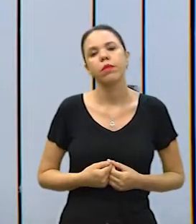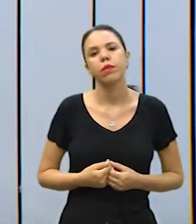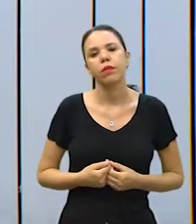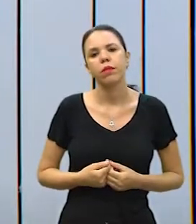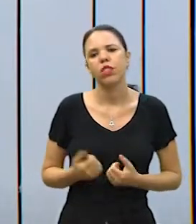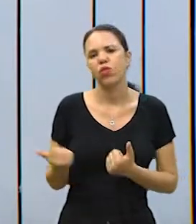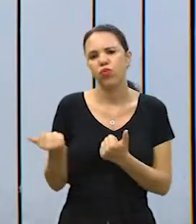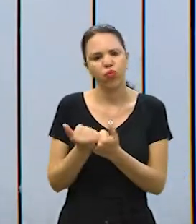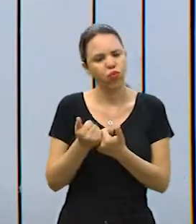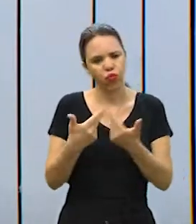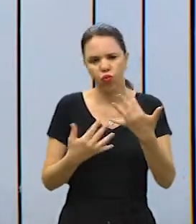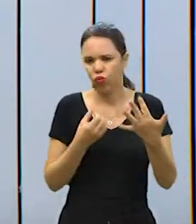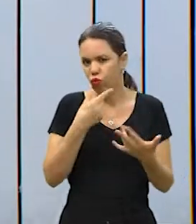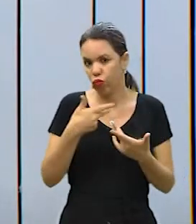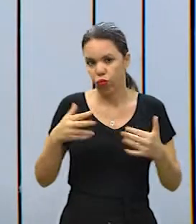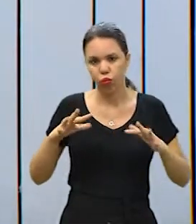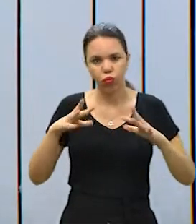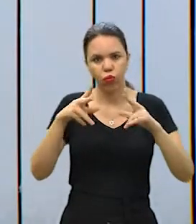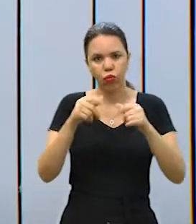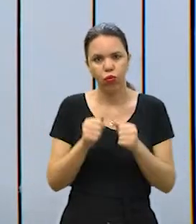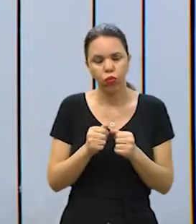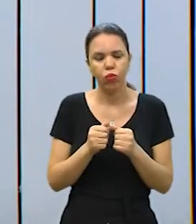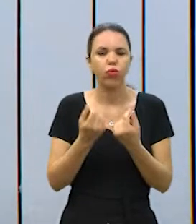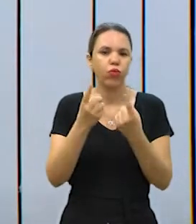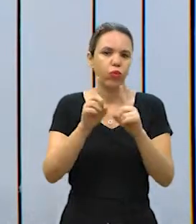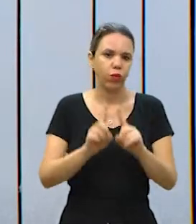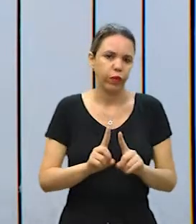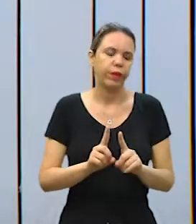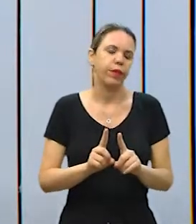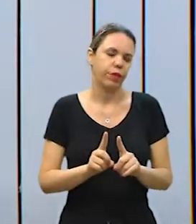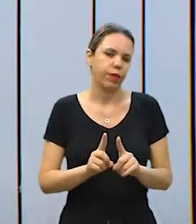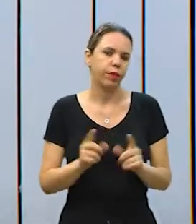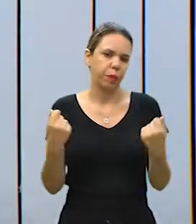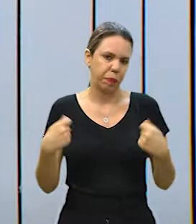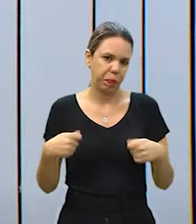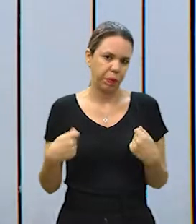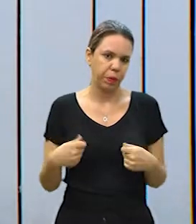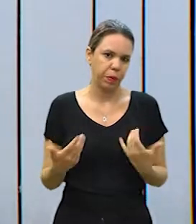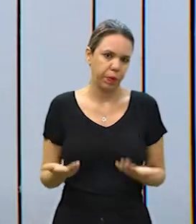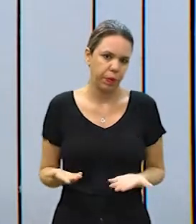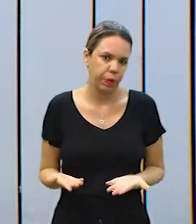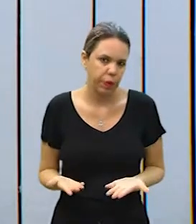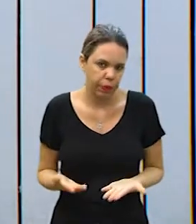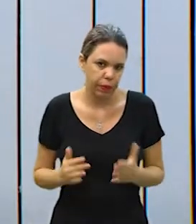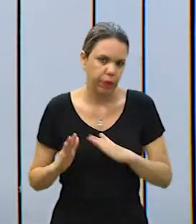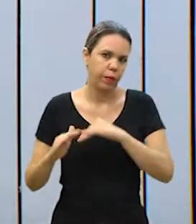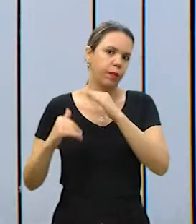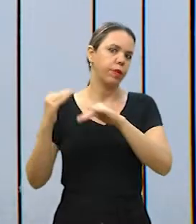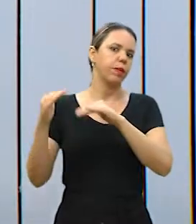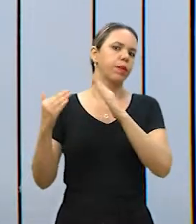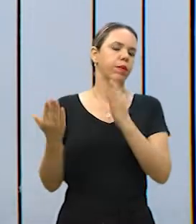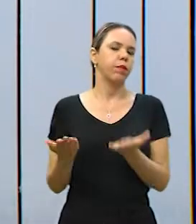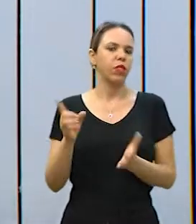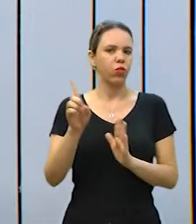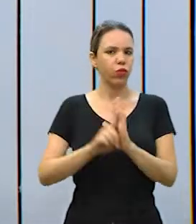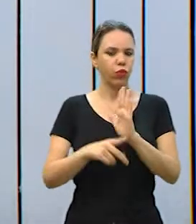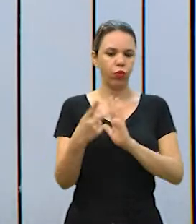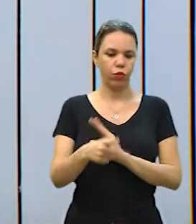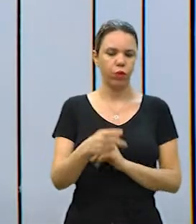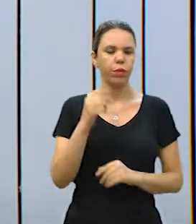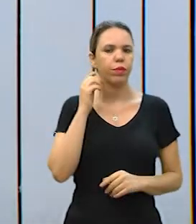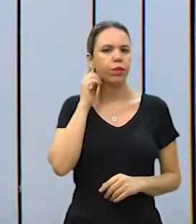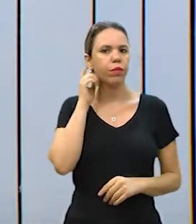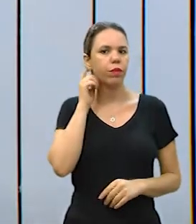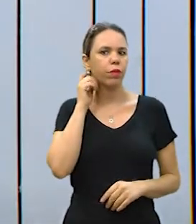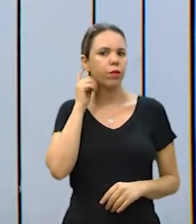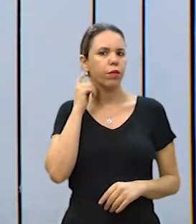assistiva, prótese, medicamento, tudo que uma criança com deficiência, tudo que uma criança precisa para se desenvolver, é direito